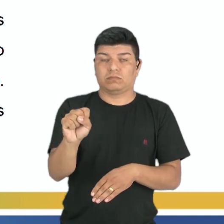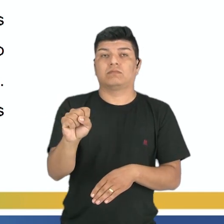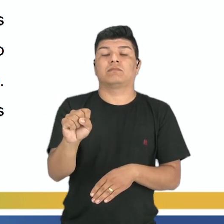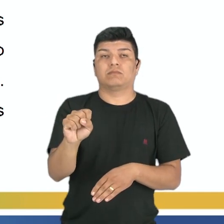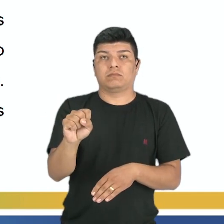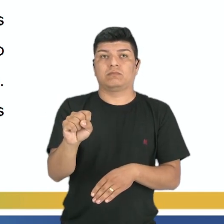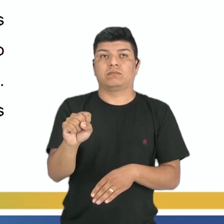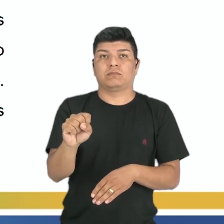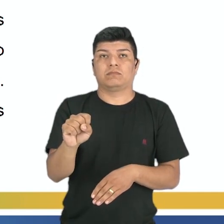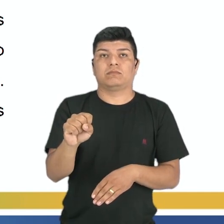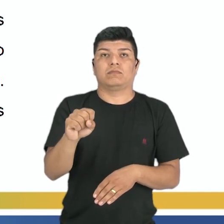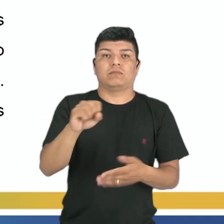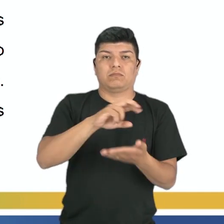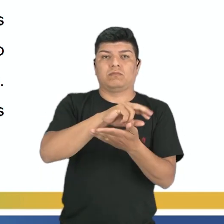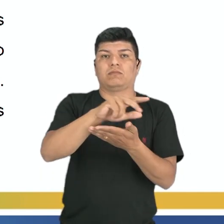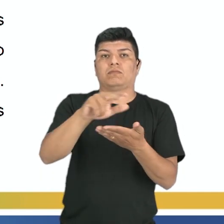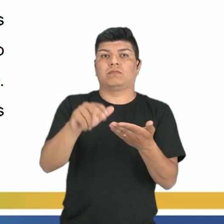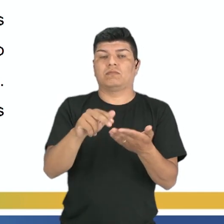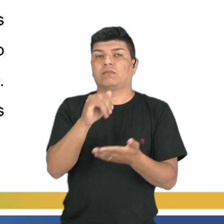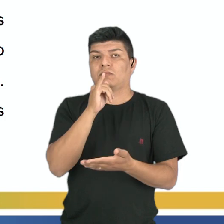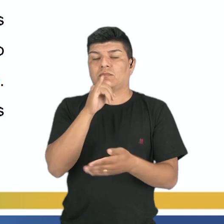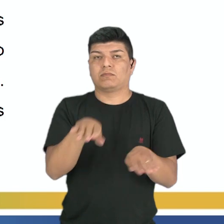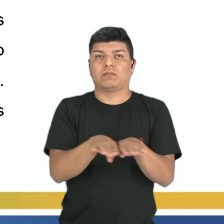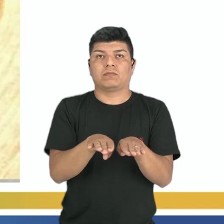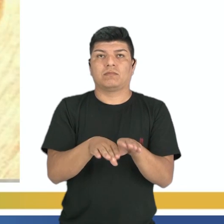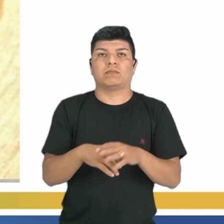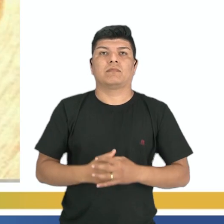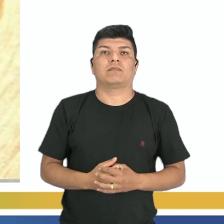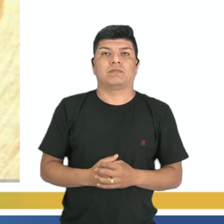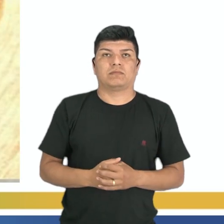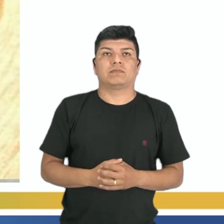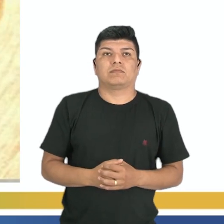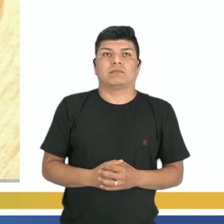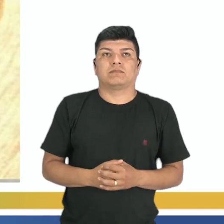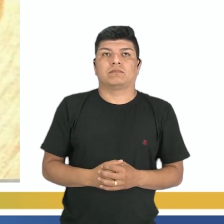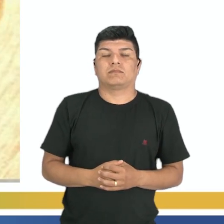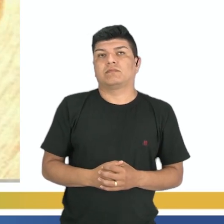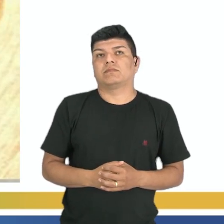nórdicas, iugoslávas, né, por exemplo, também.